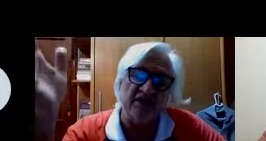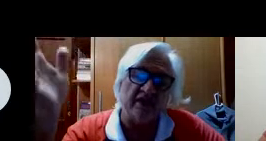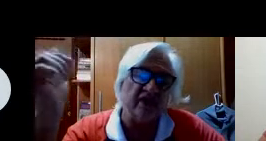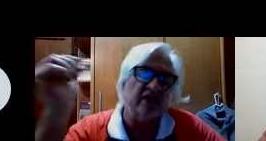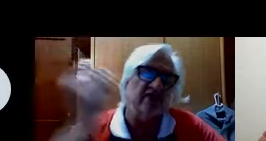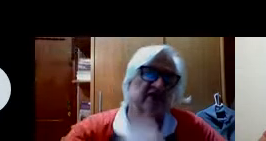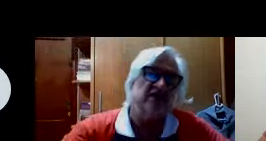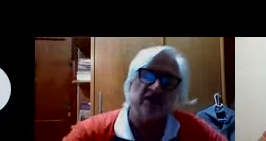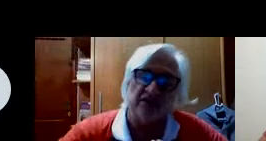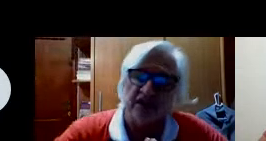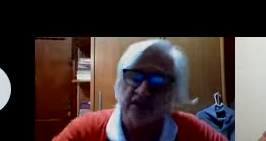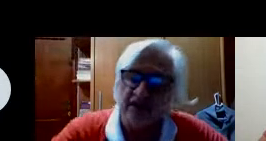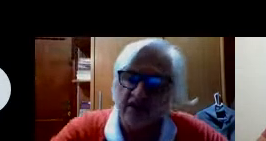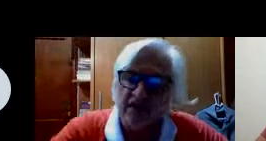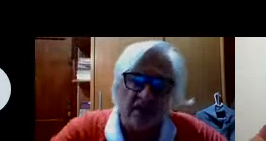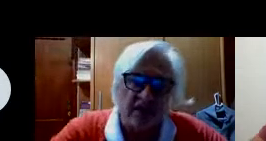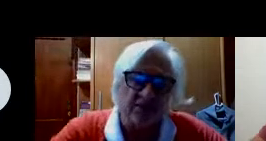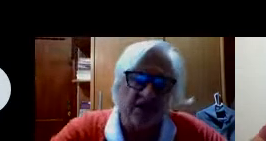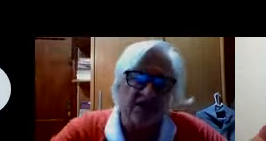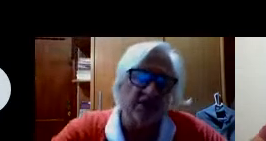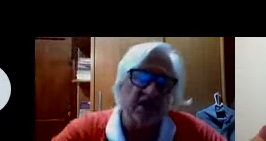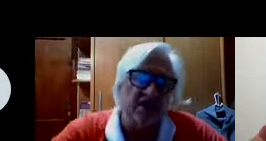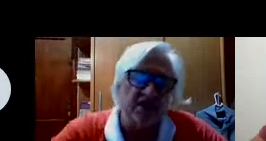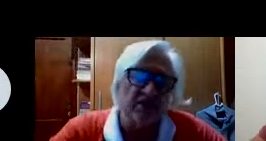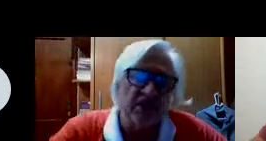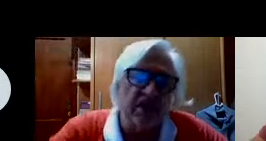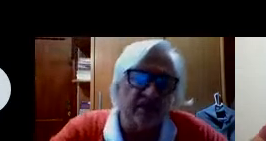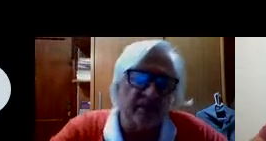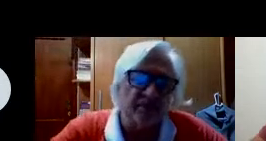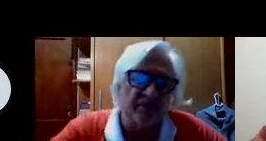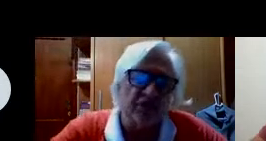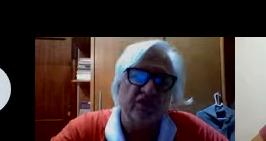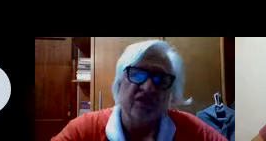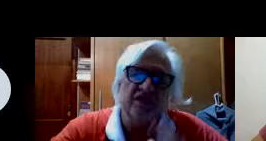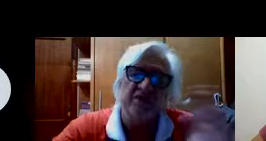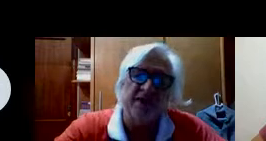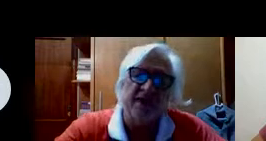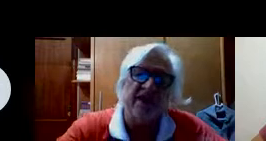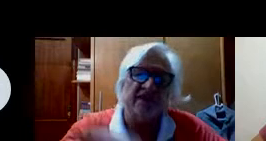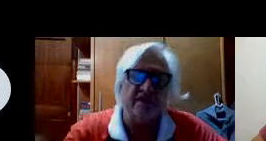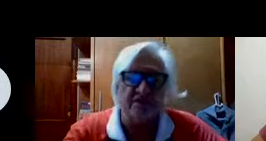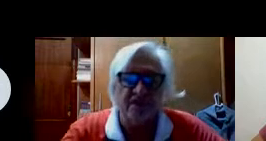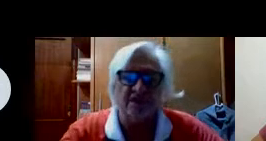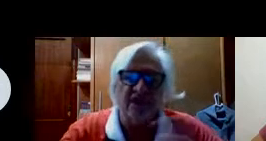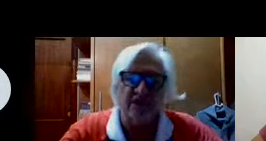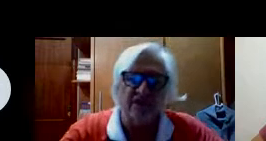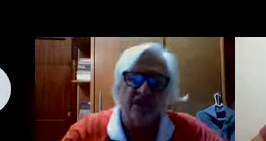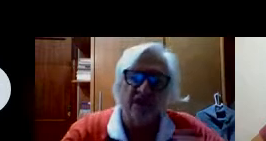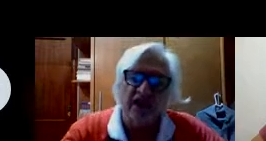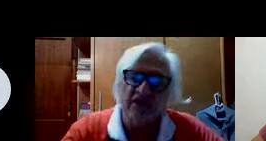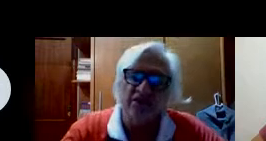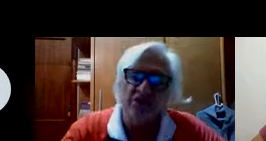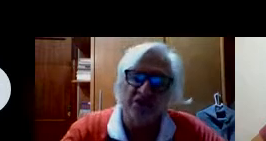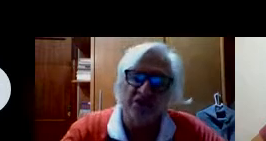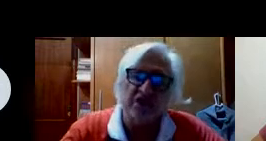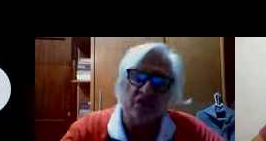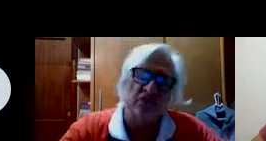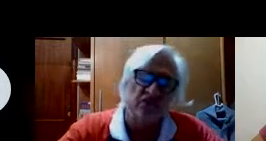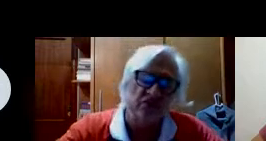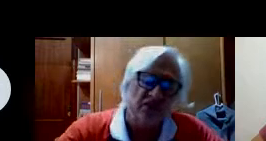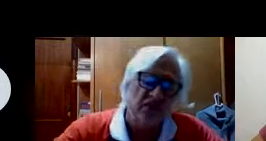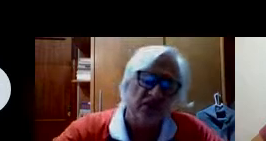ela abre e fecha, é que liga e desliga a geladeira. As mais modernas não tem. Não sei se as mais baratas, apesar de moderna, ainda